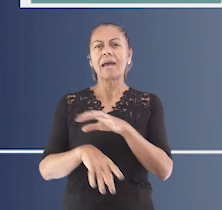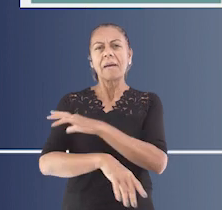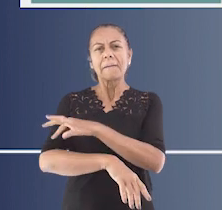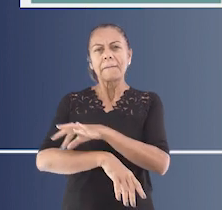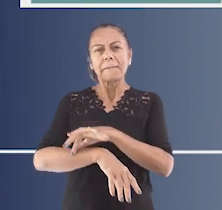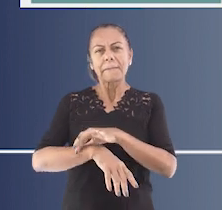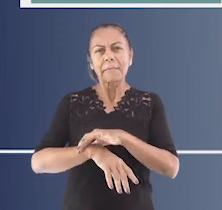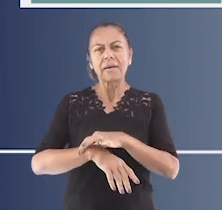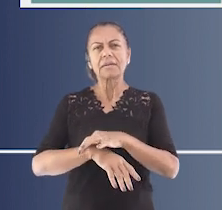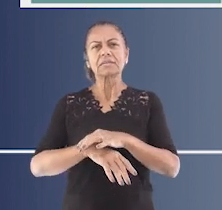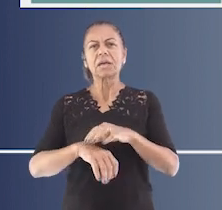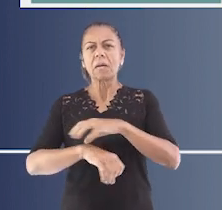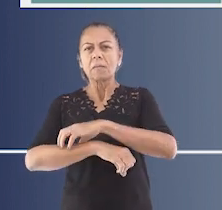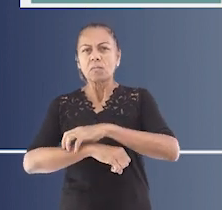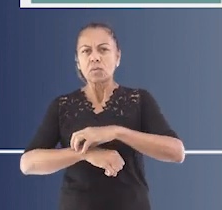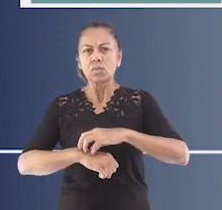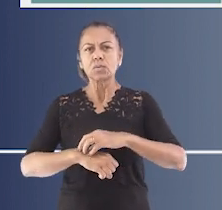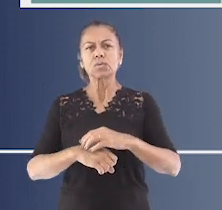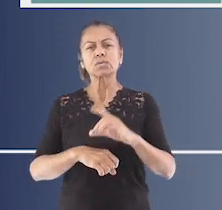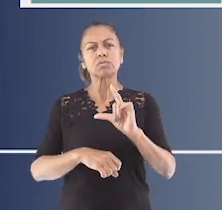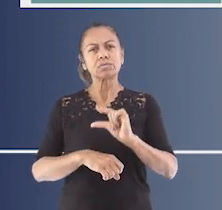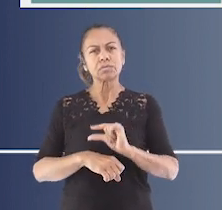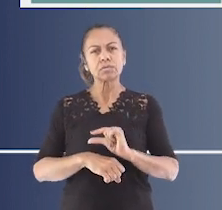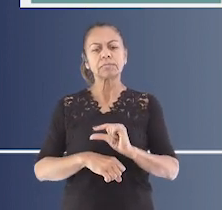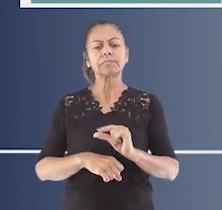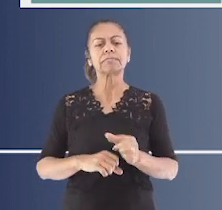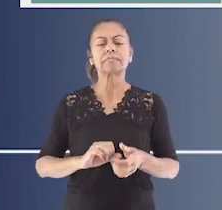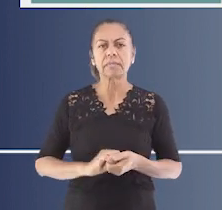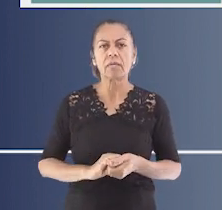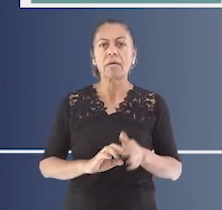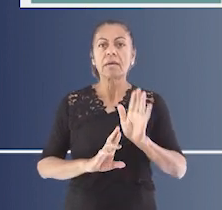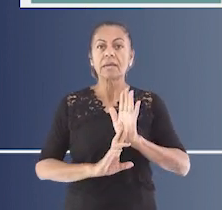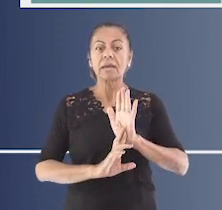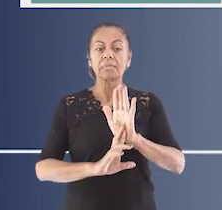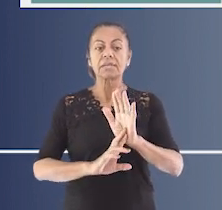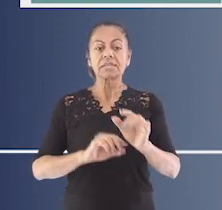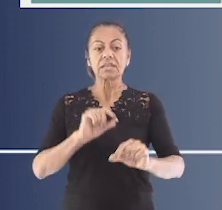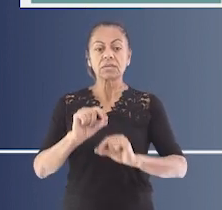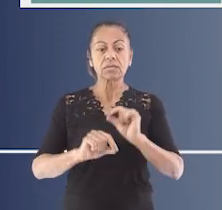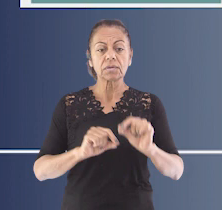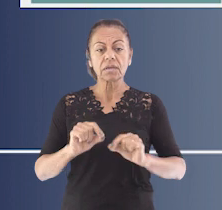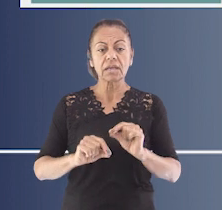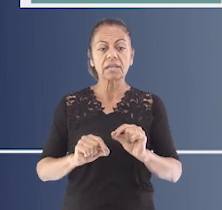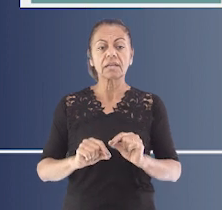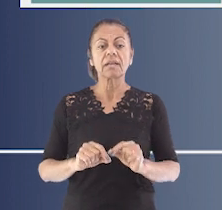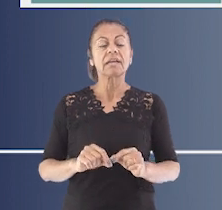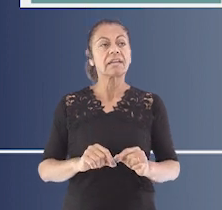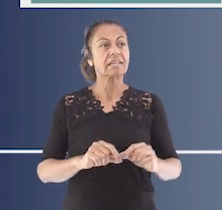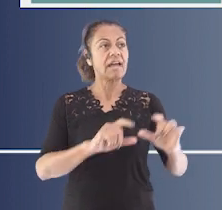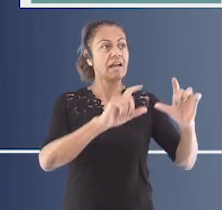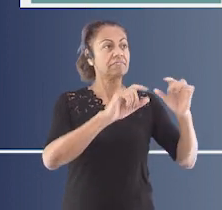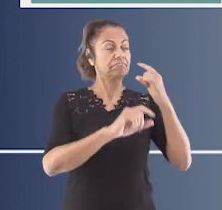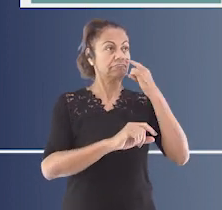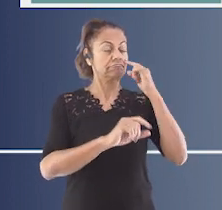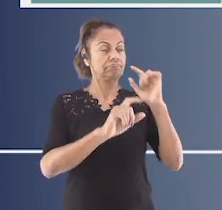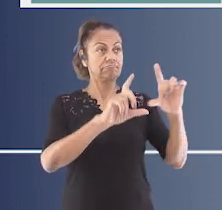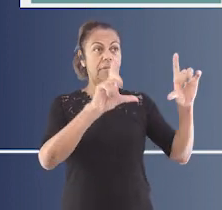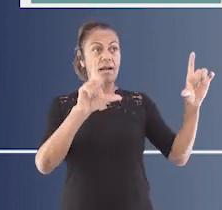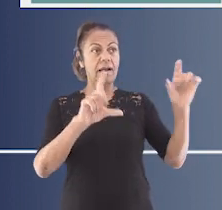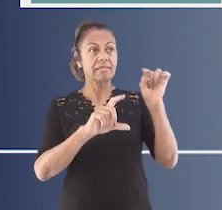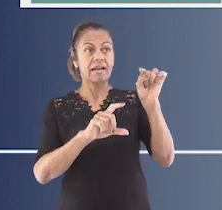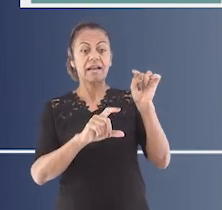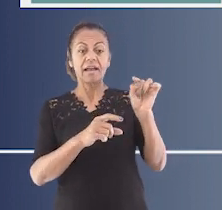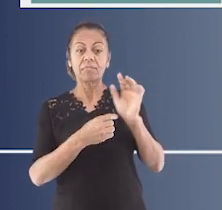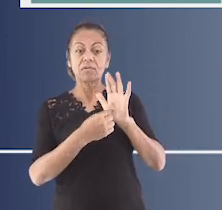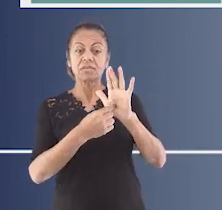são mais esguias, compridas, têm os ombros mais estreitos e menor percentual de massa